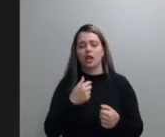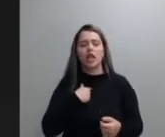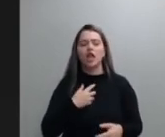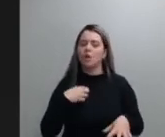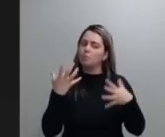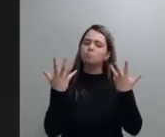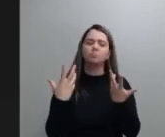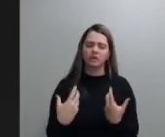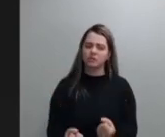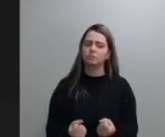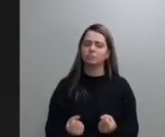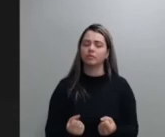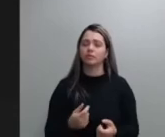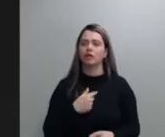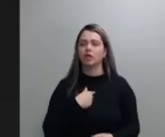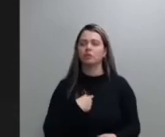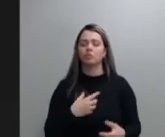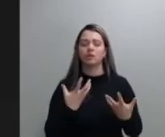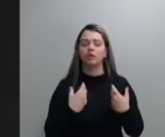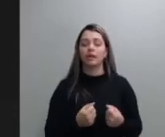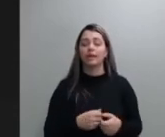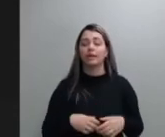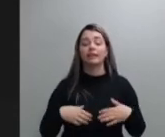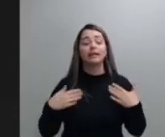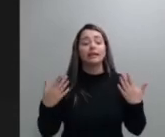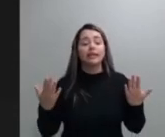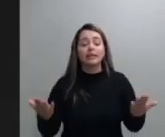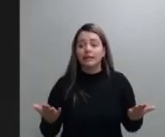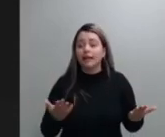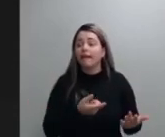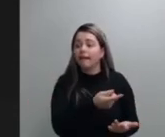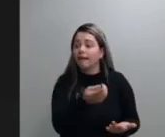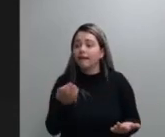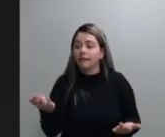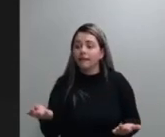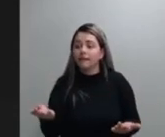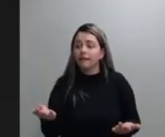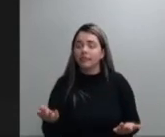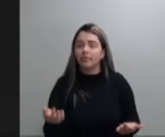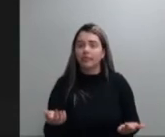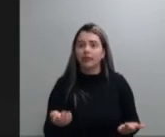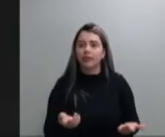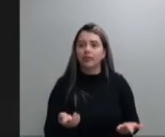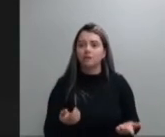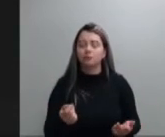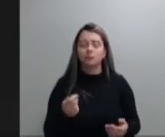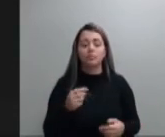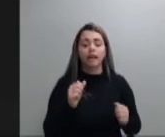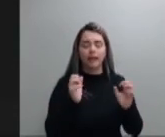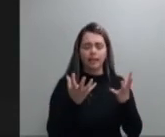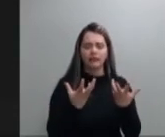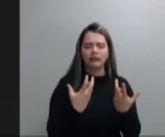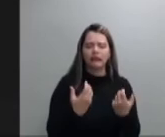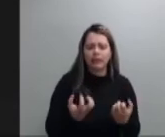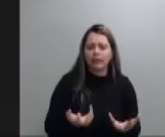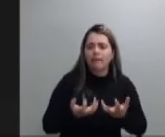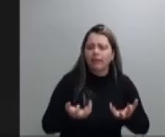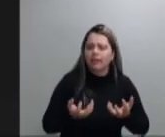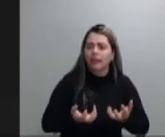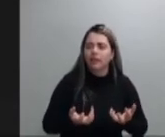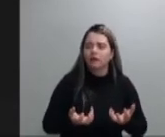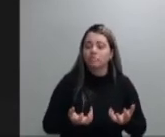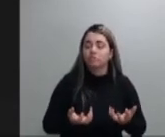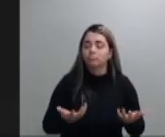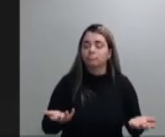da eliminação da concorrência e do aumento arbitrário dos lucros e quem é a favor disso o objeto dessa questão